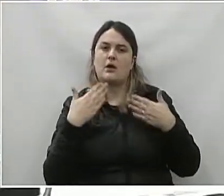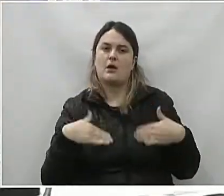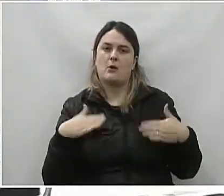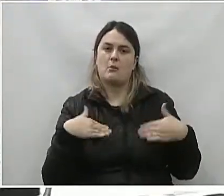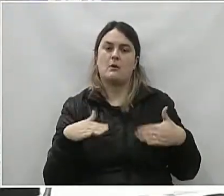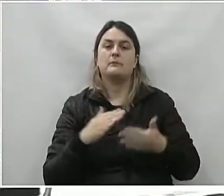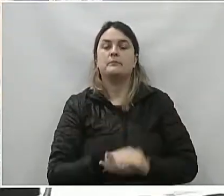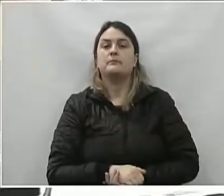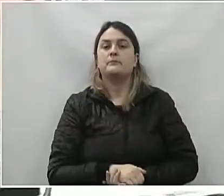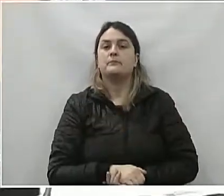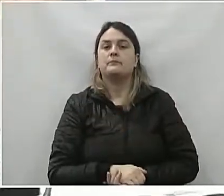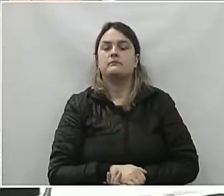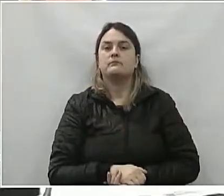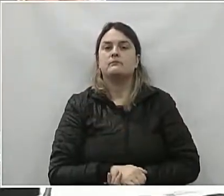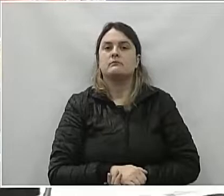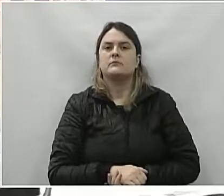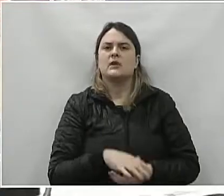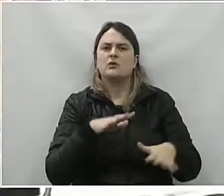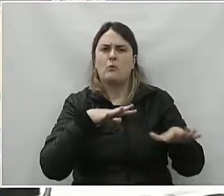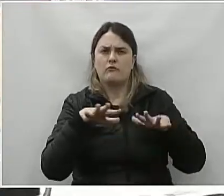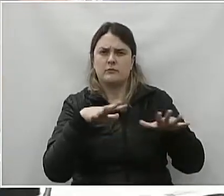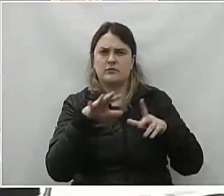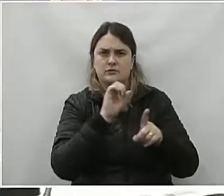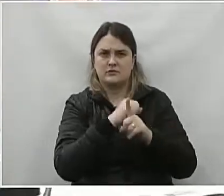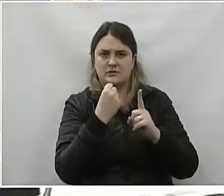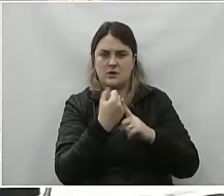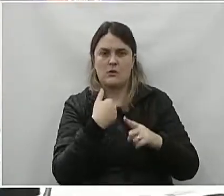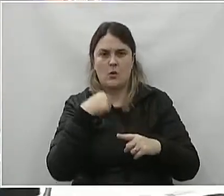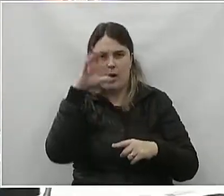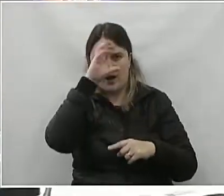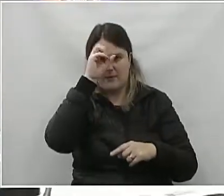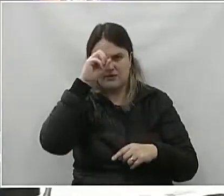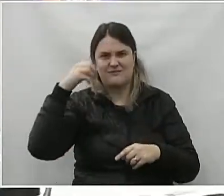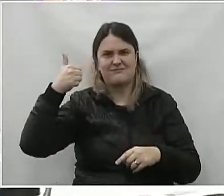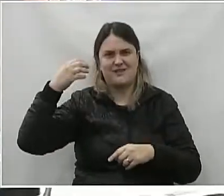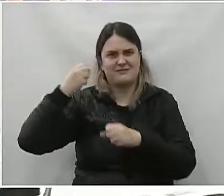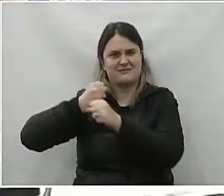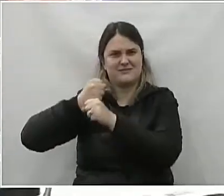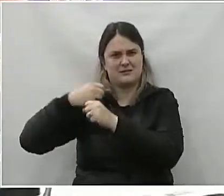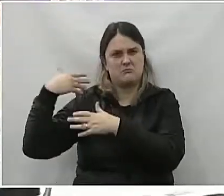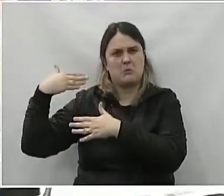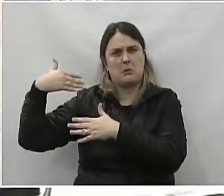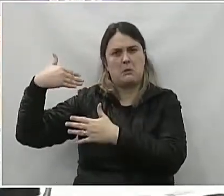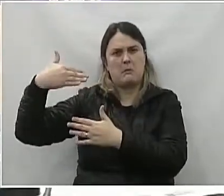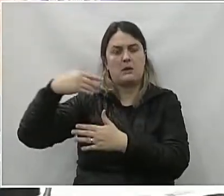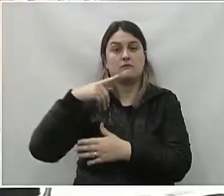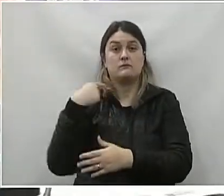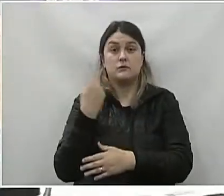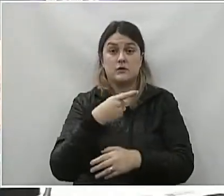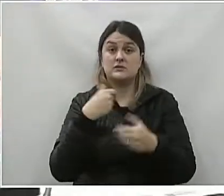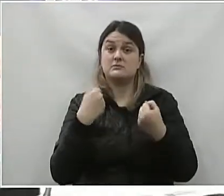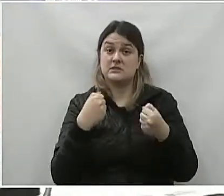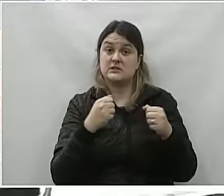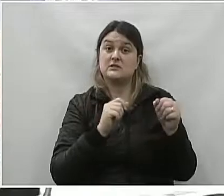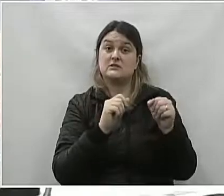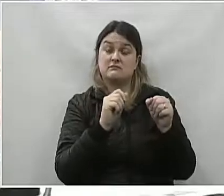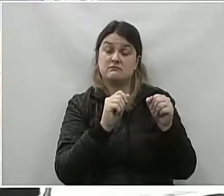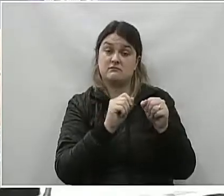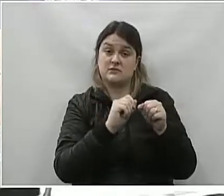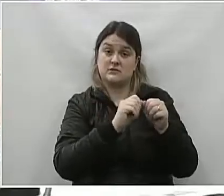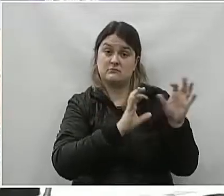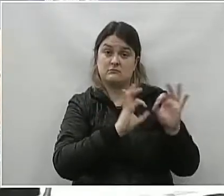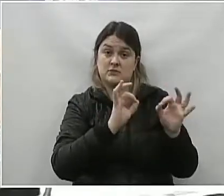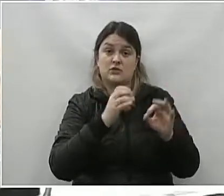calma. E dentro do movimento social que eu aprendi ao longo de quase 10 anos é que a gente precisa se organizar.